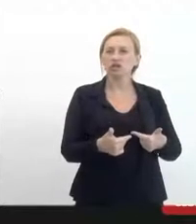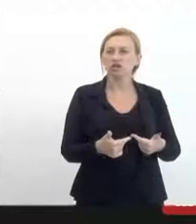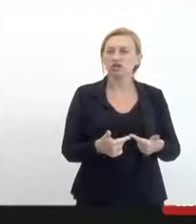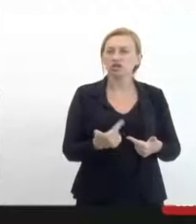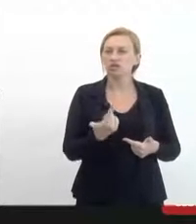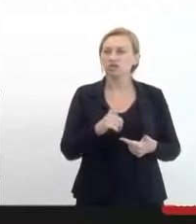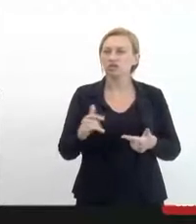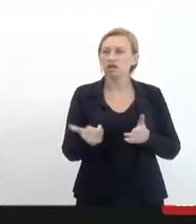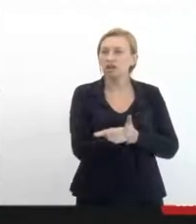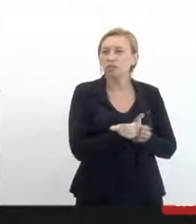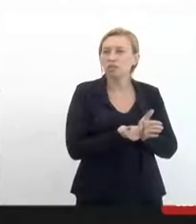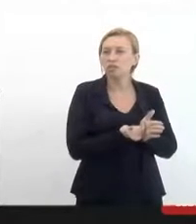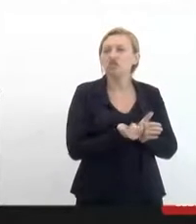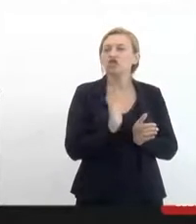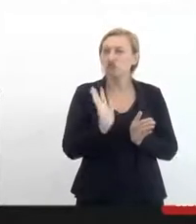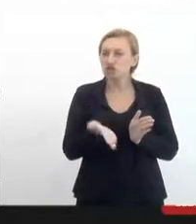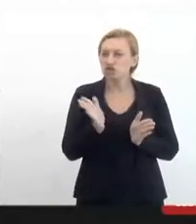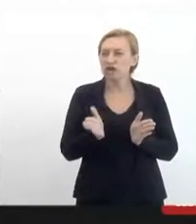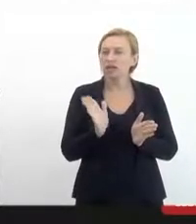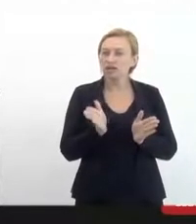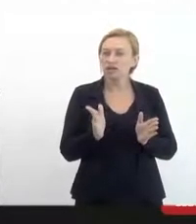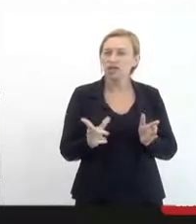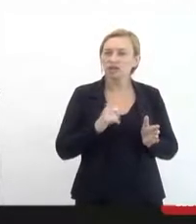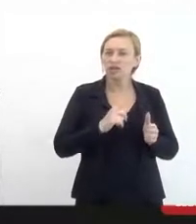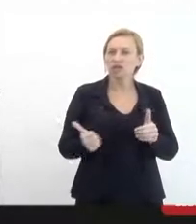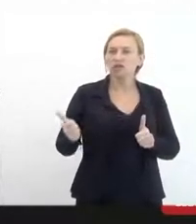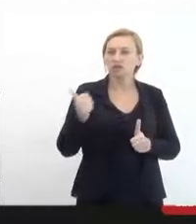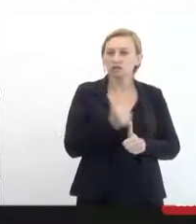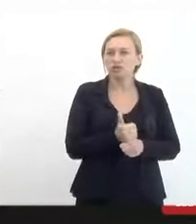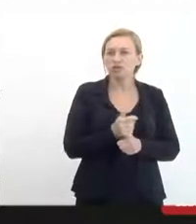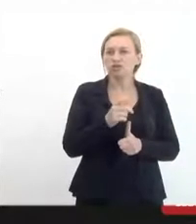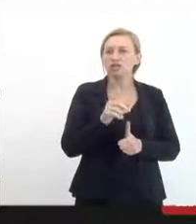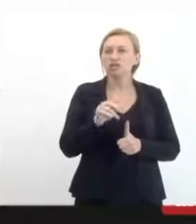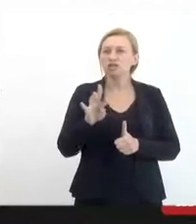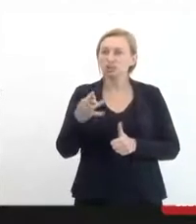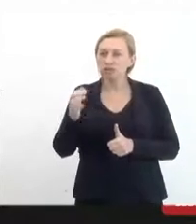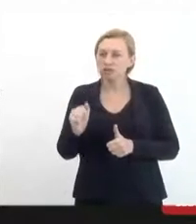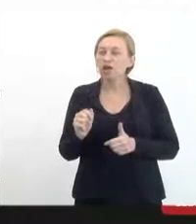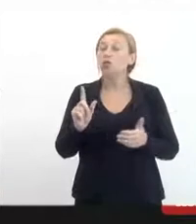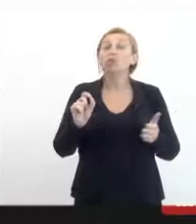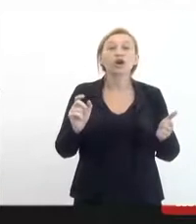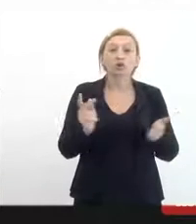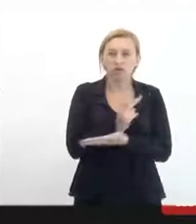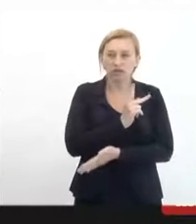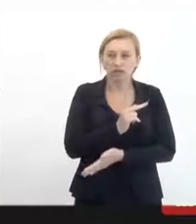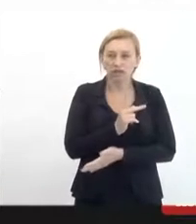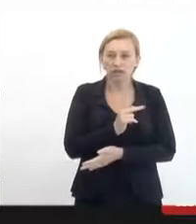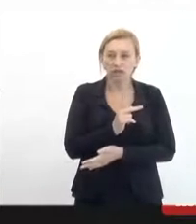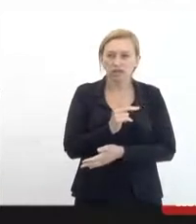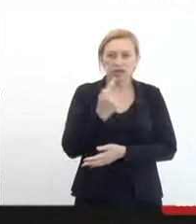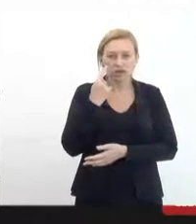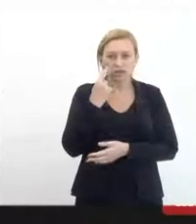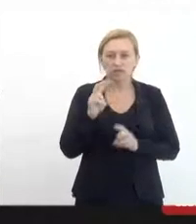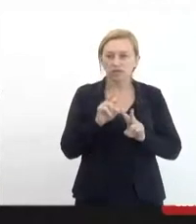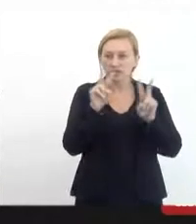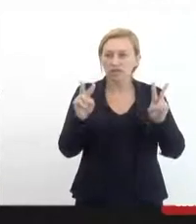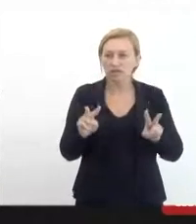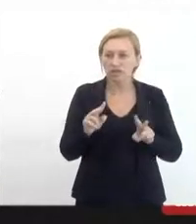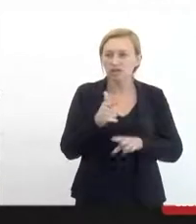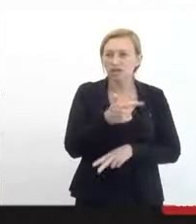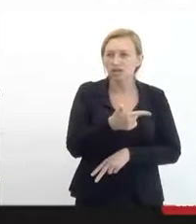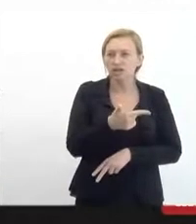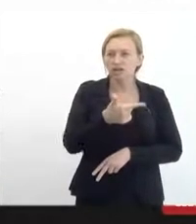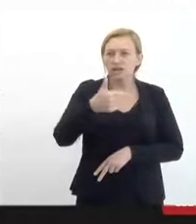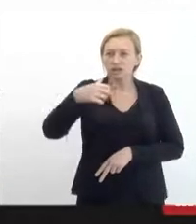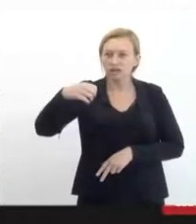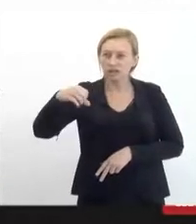do imposto na medida em que já houve a substituição tributária, né? Então, o que acontece pela lógica do convênio 110, do qual o Rio